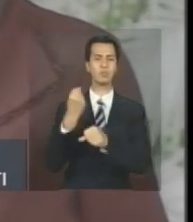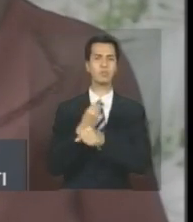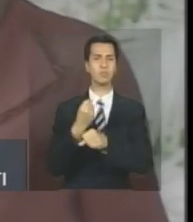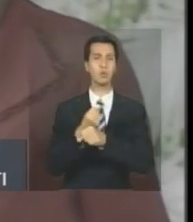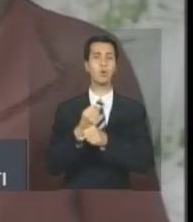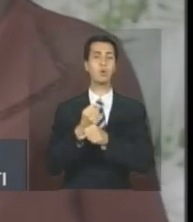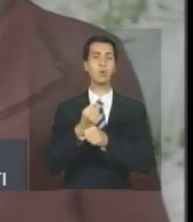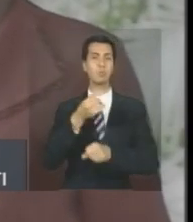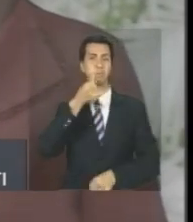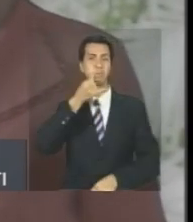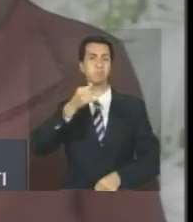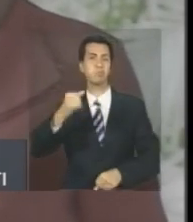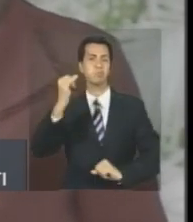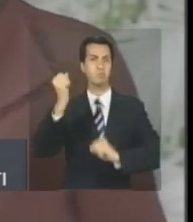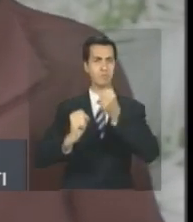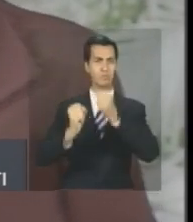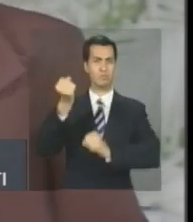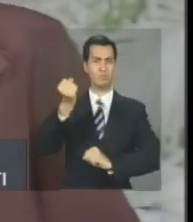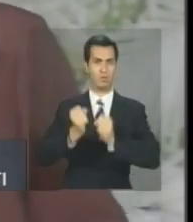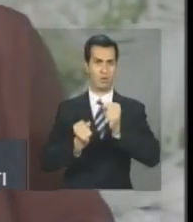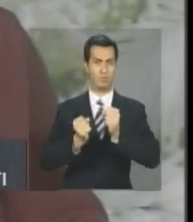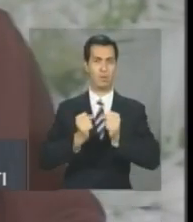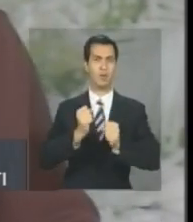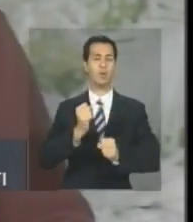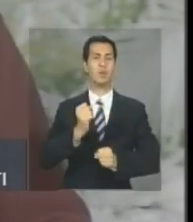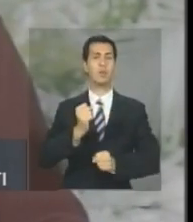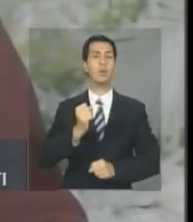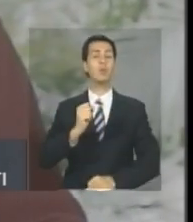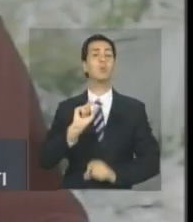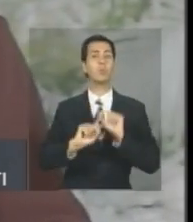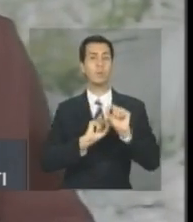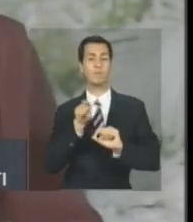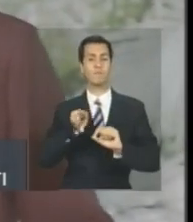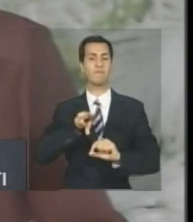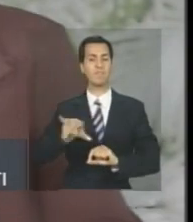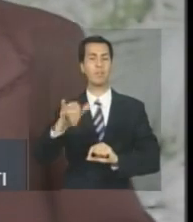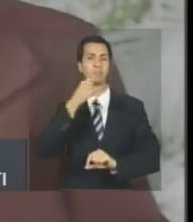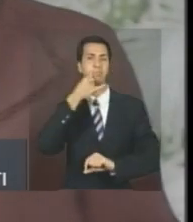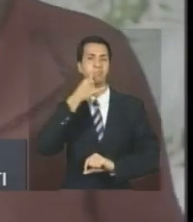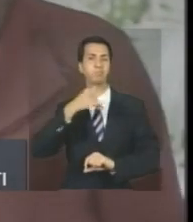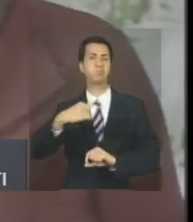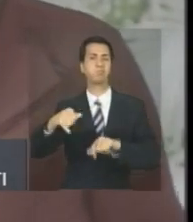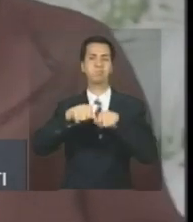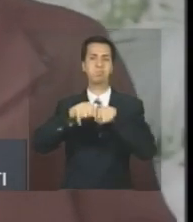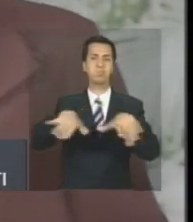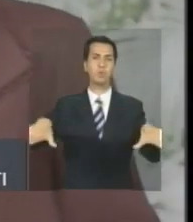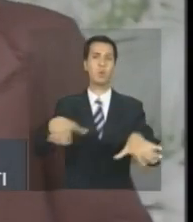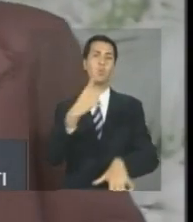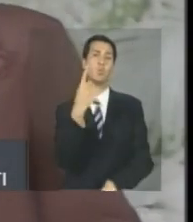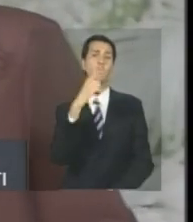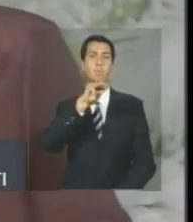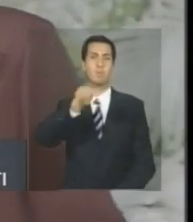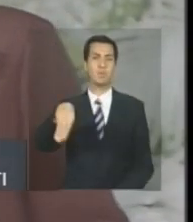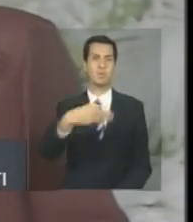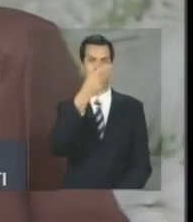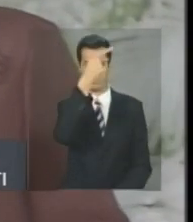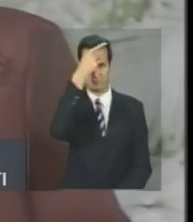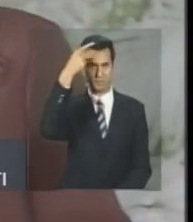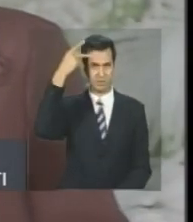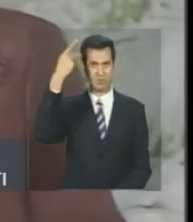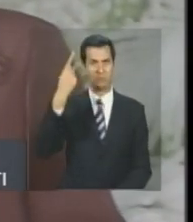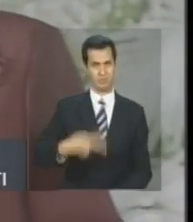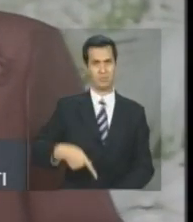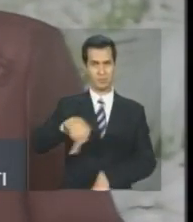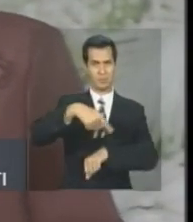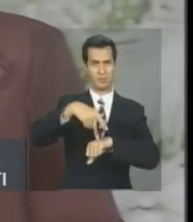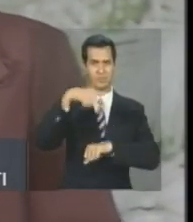4C, que fornecerá eletricidade a 1 milhão de haitianos com inúmeros